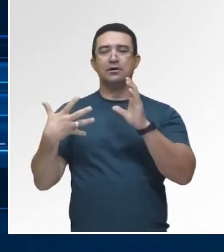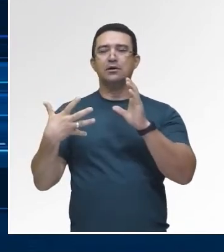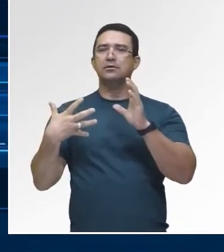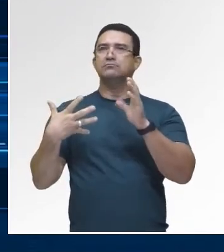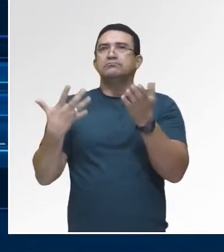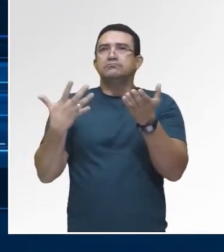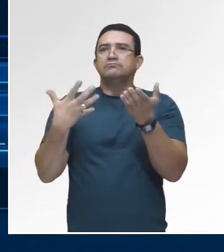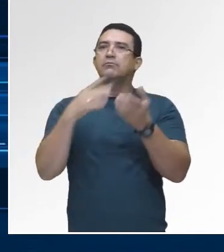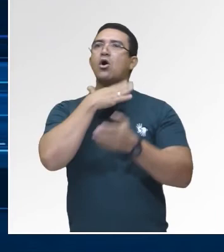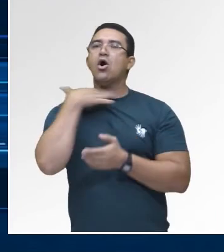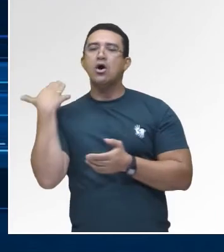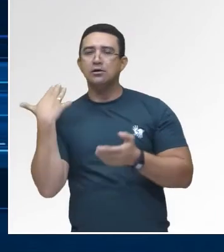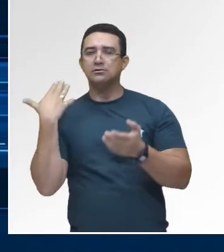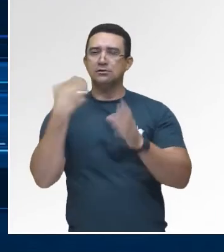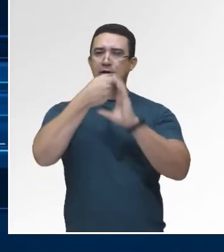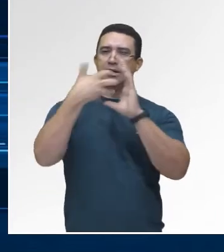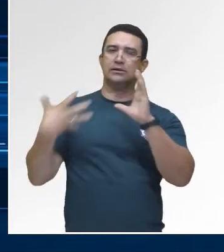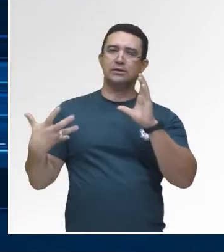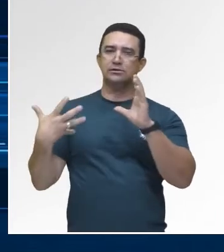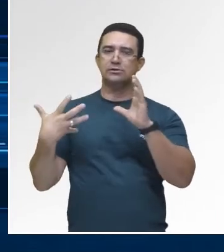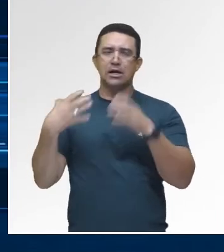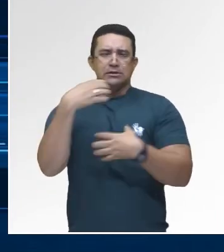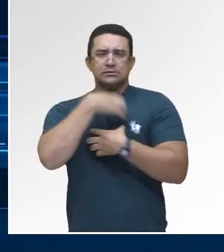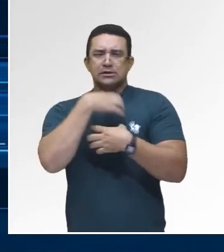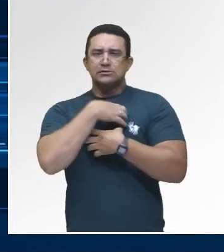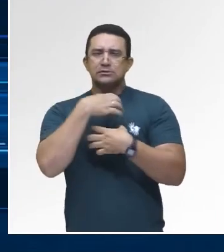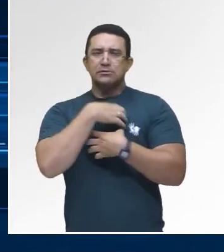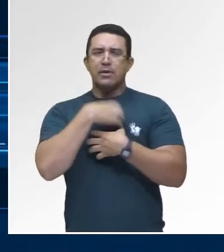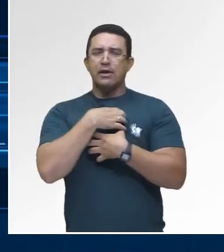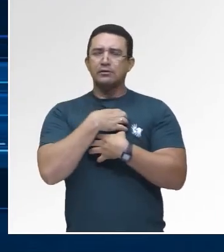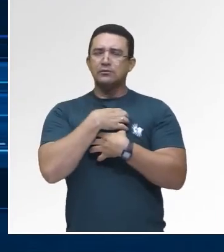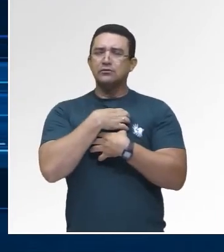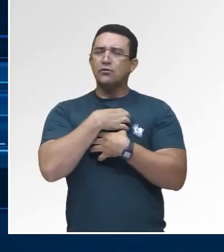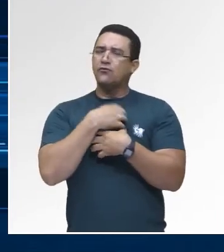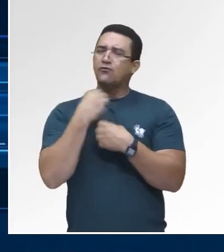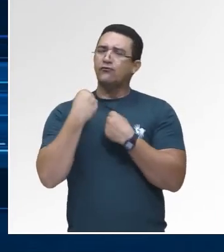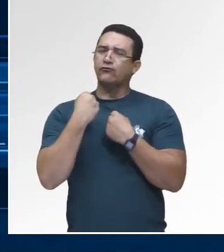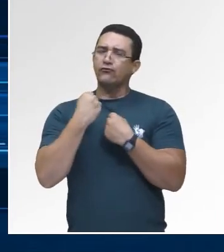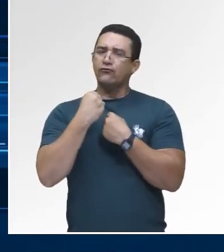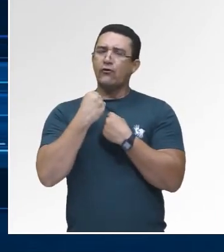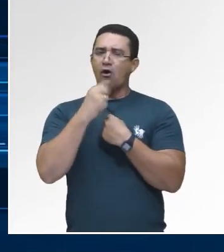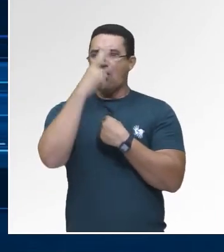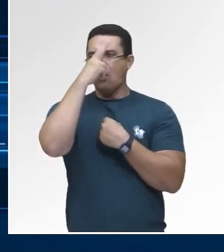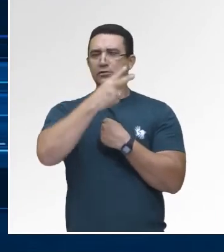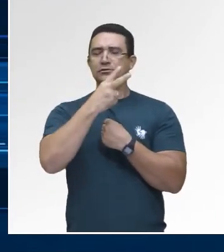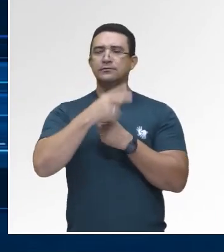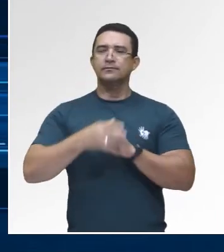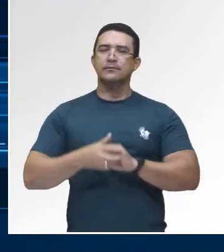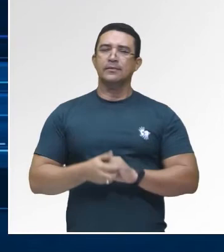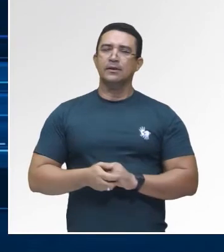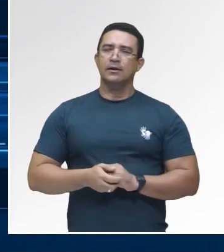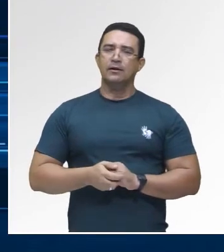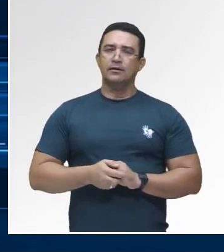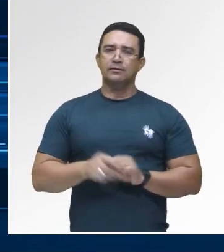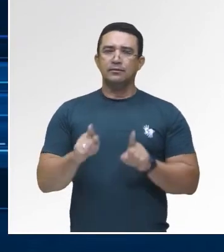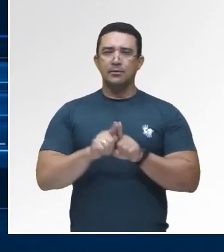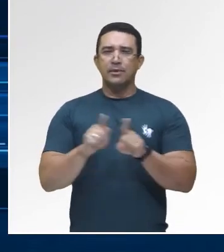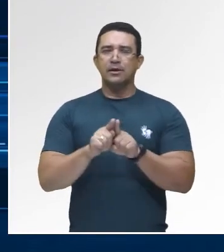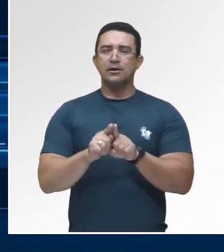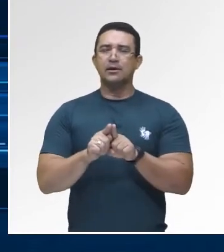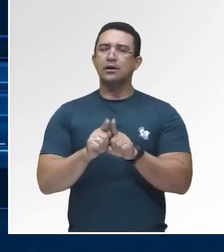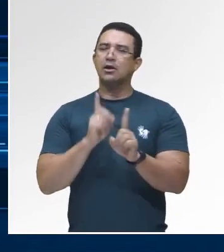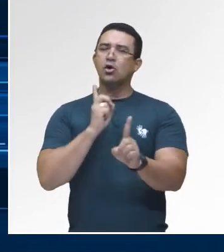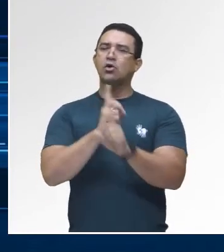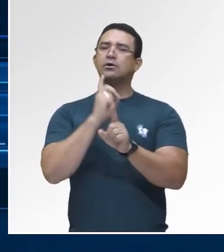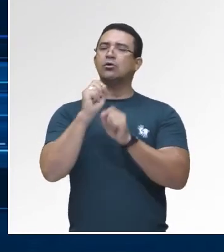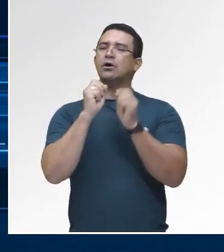morte, as características do sentimento exagerado, vai estar aí também a